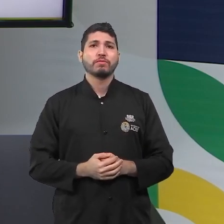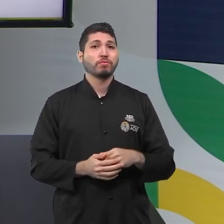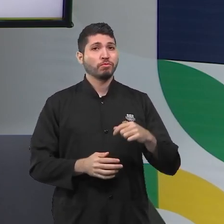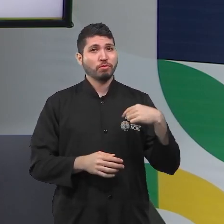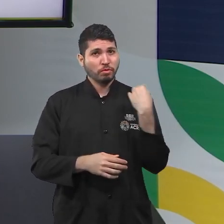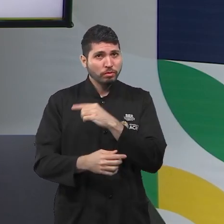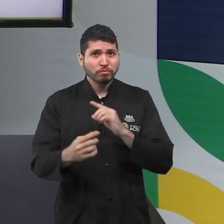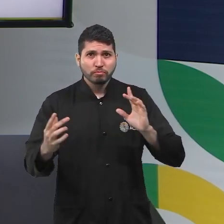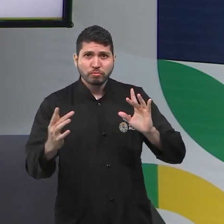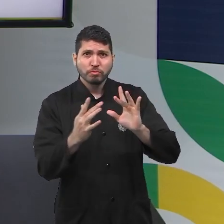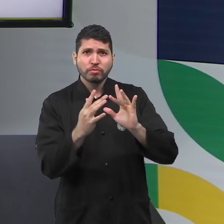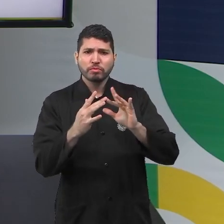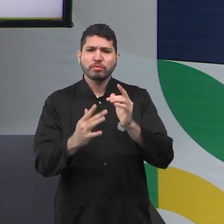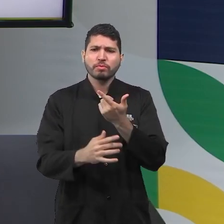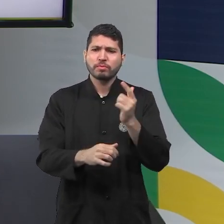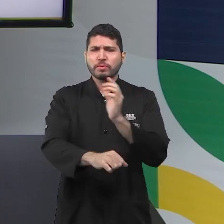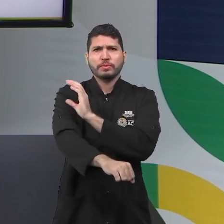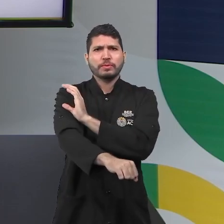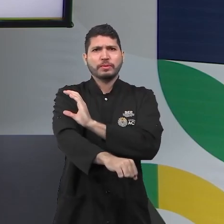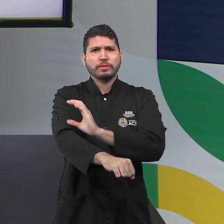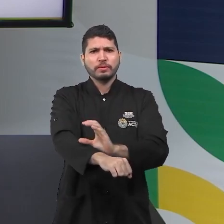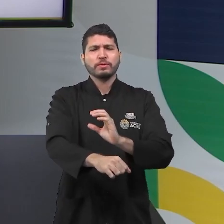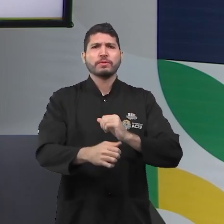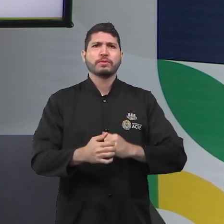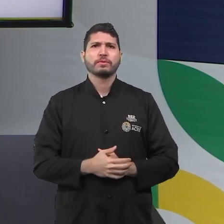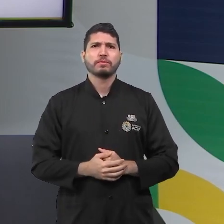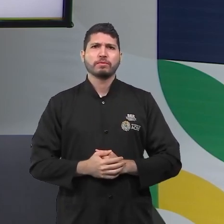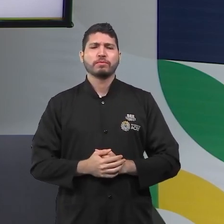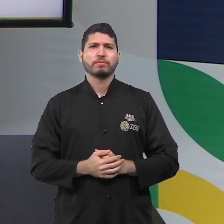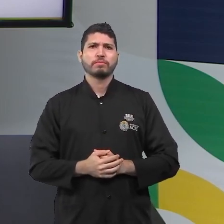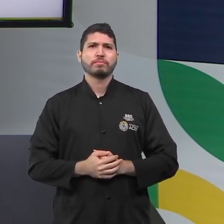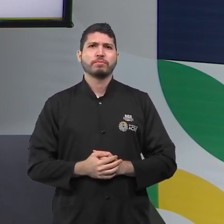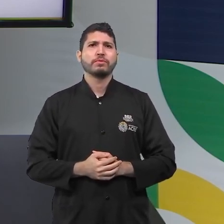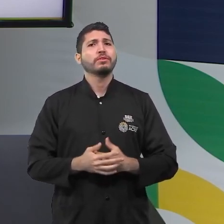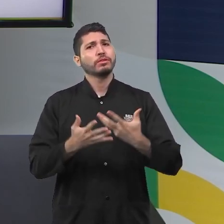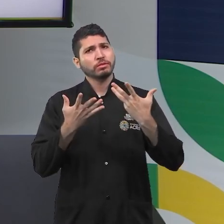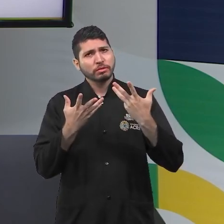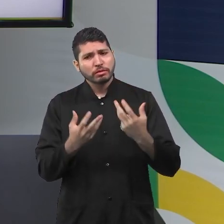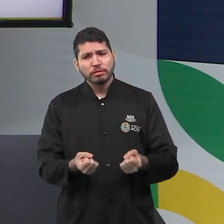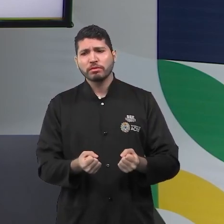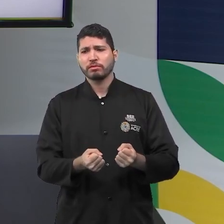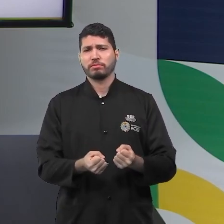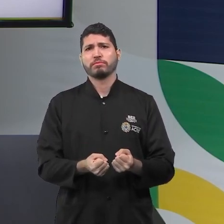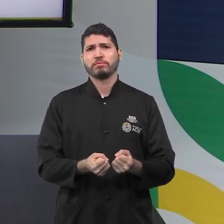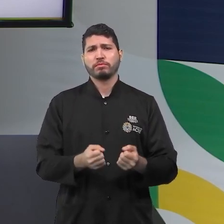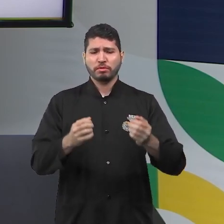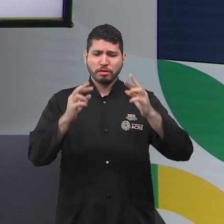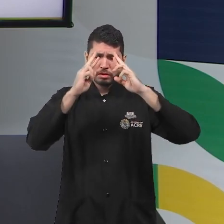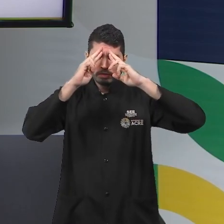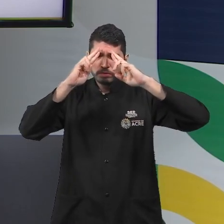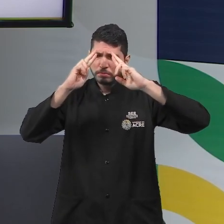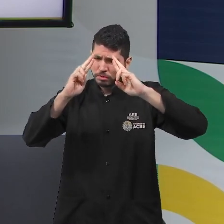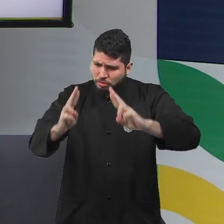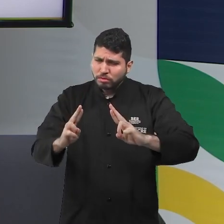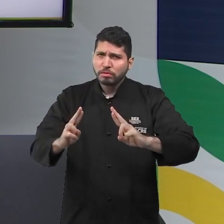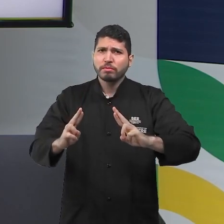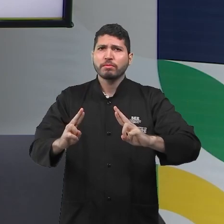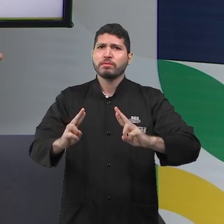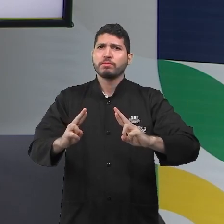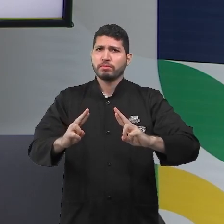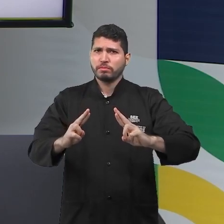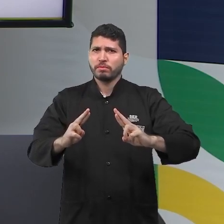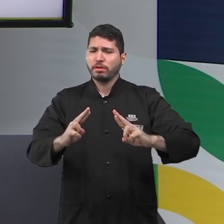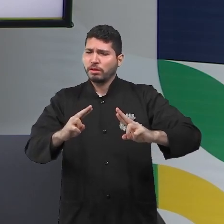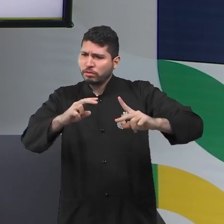para levar, sim, a nossa cultura, mas também para receber a cultura do outro. Isso implica respeito